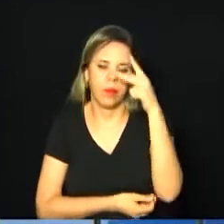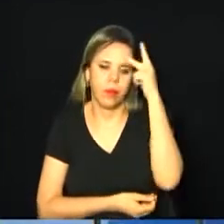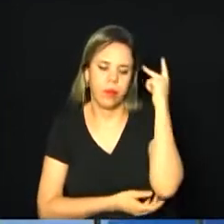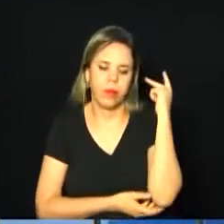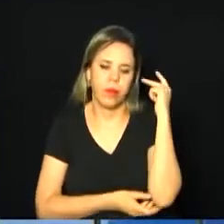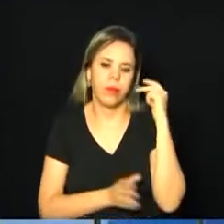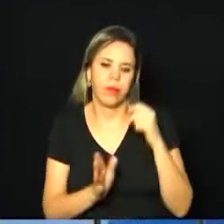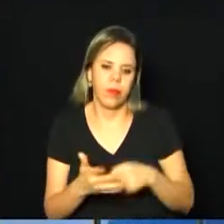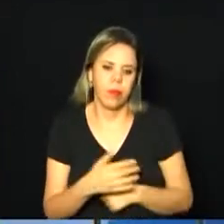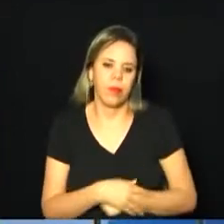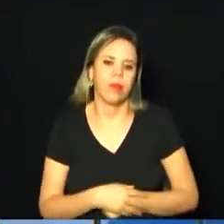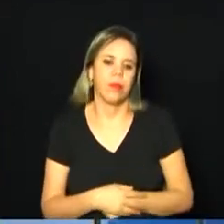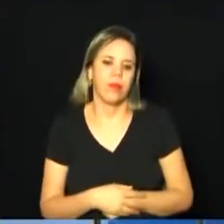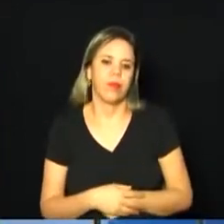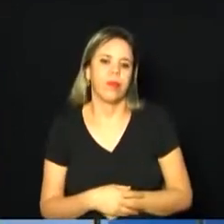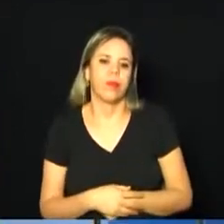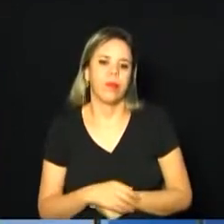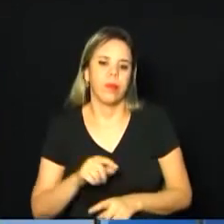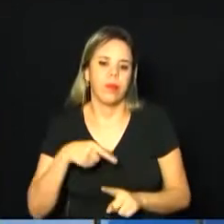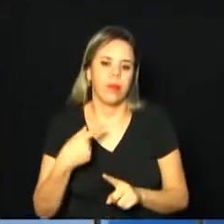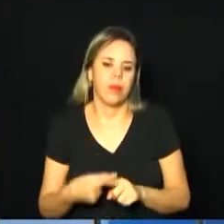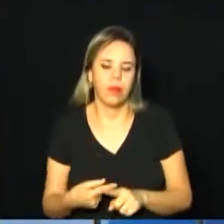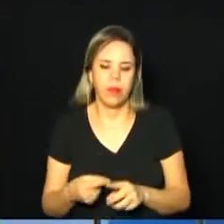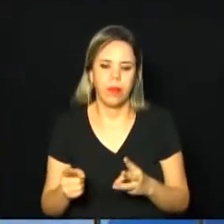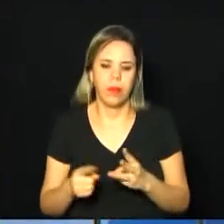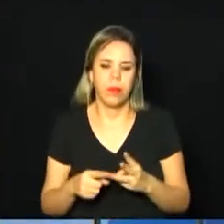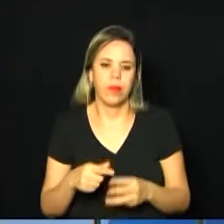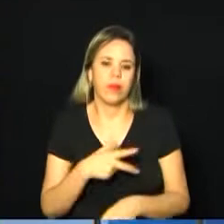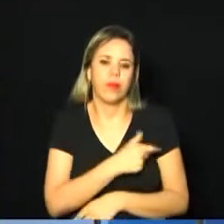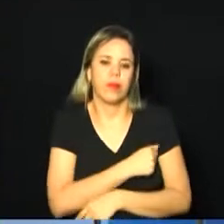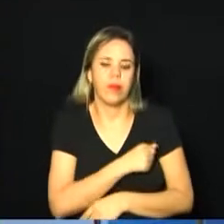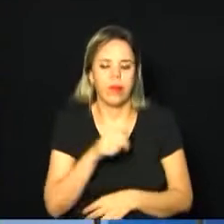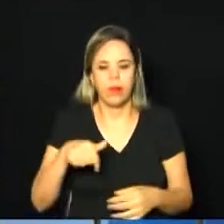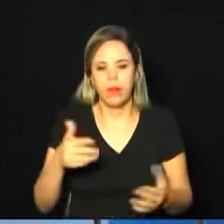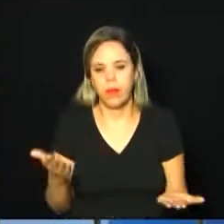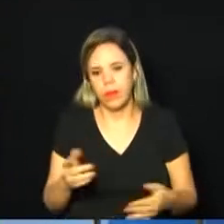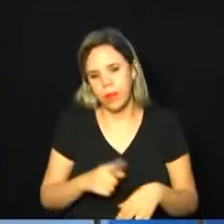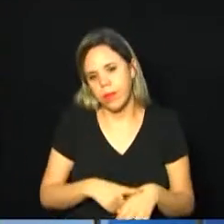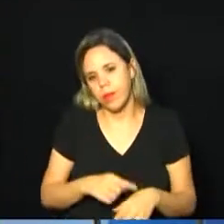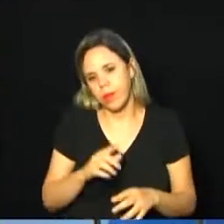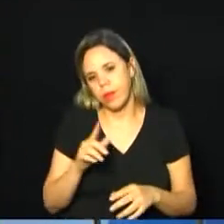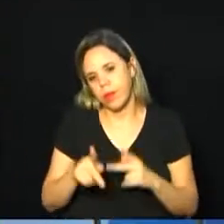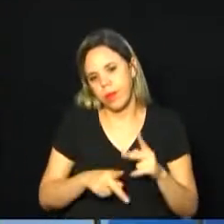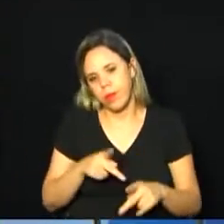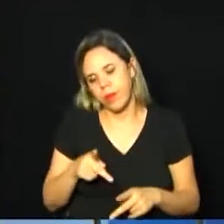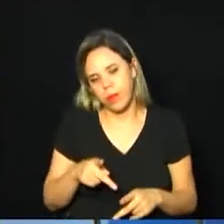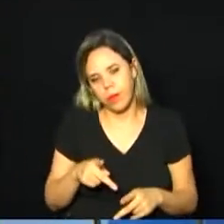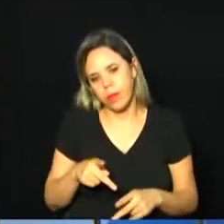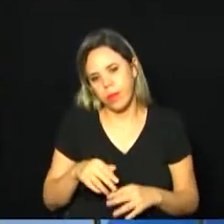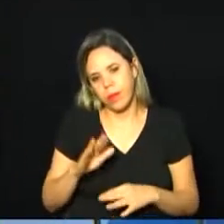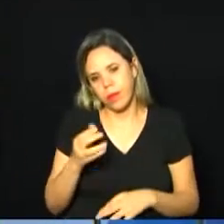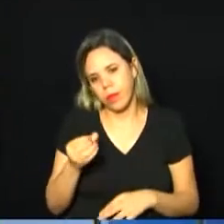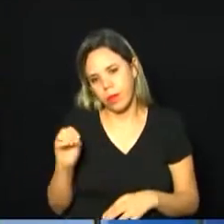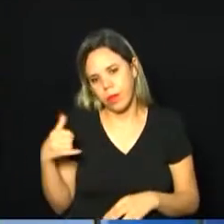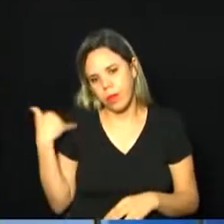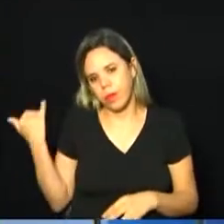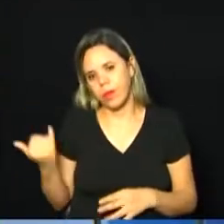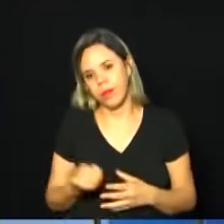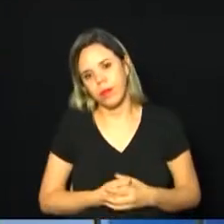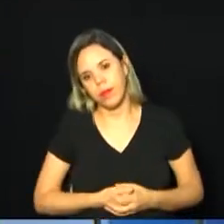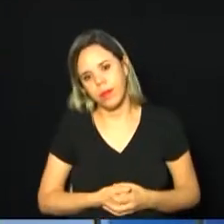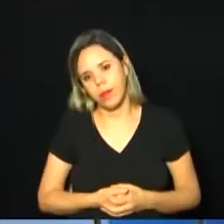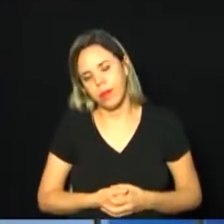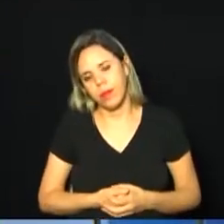pessoas já também tomaram a dose adicional que neste momento é o grupo eu posso maiores de 60 anos